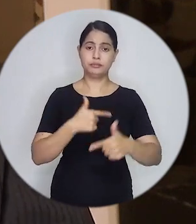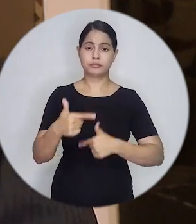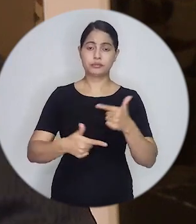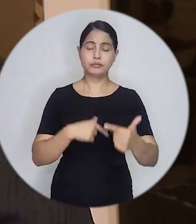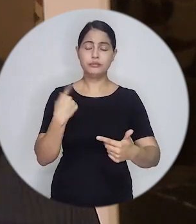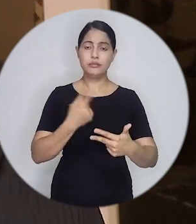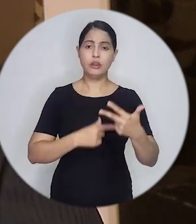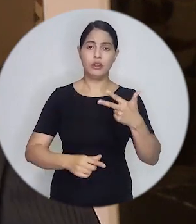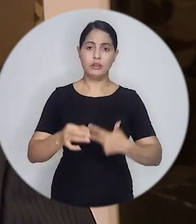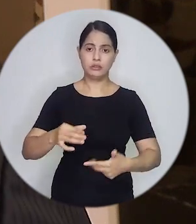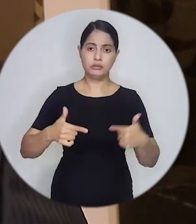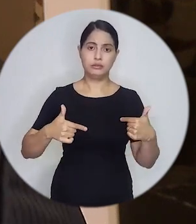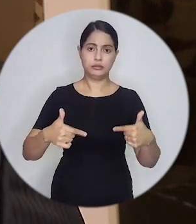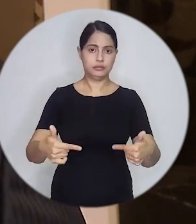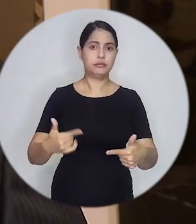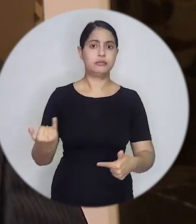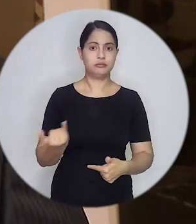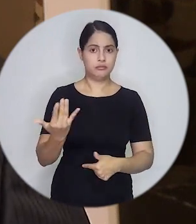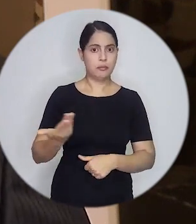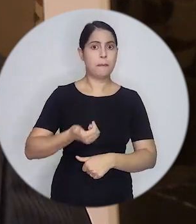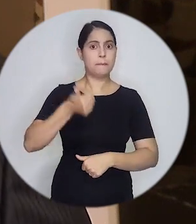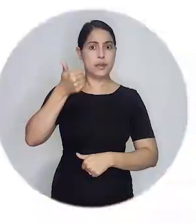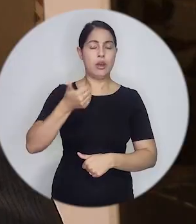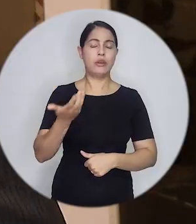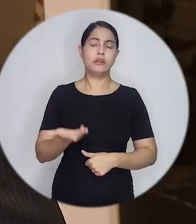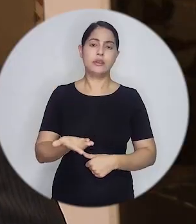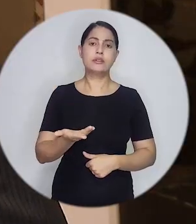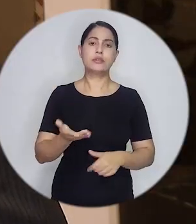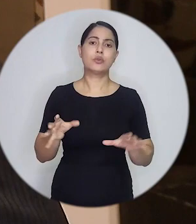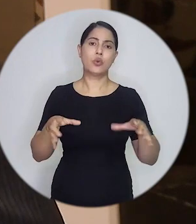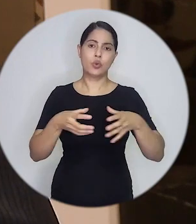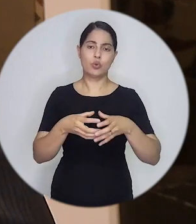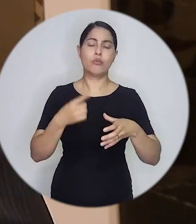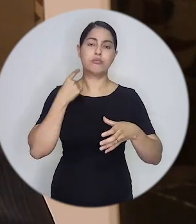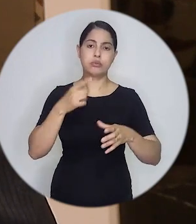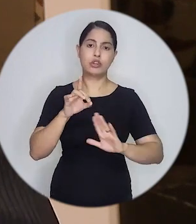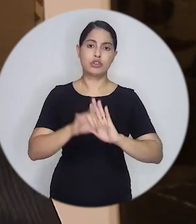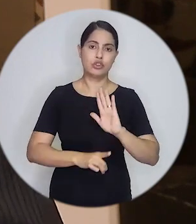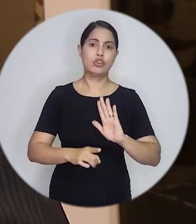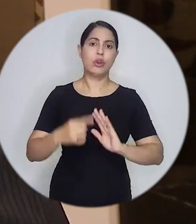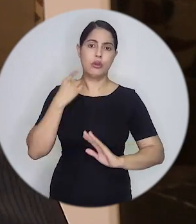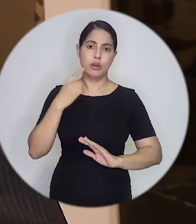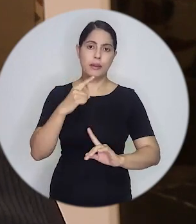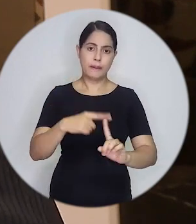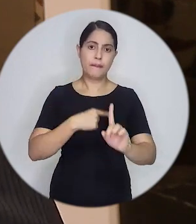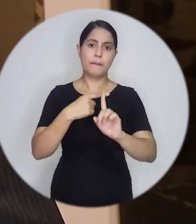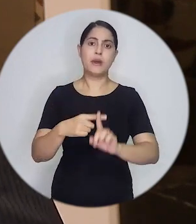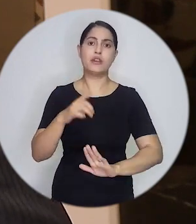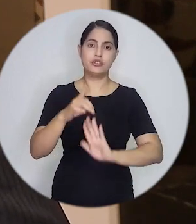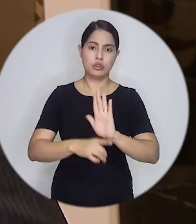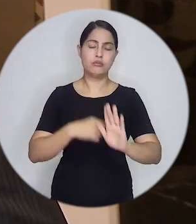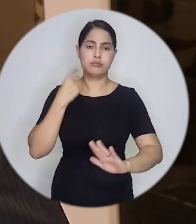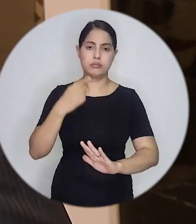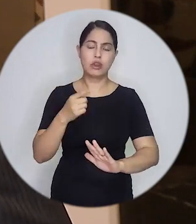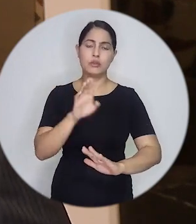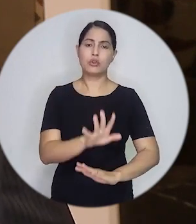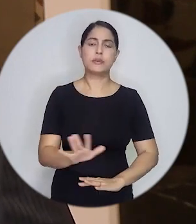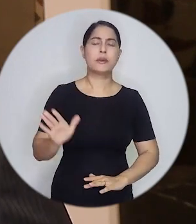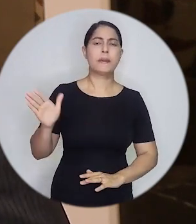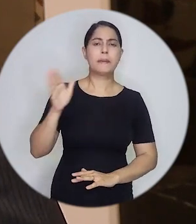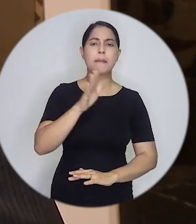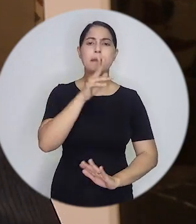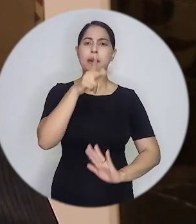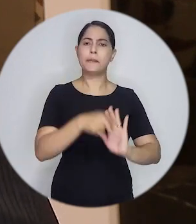judiciário, entregando uma melhor prestação jurisdicional. A caravana de prerrogativas do Conselho Federal, esse projeto